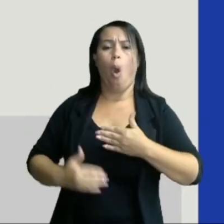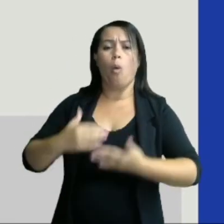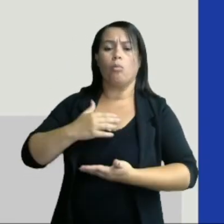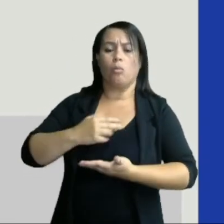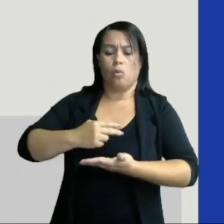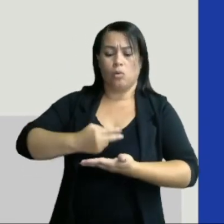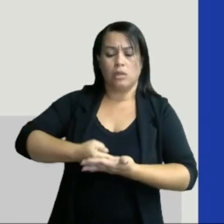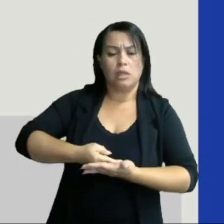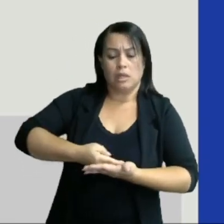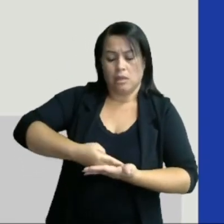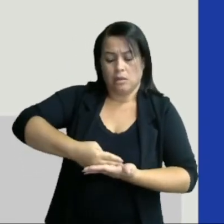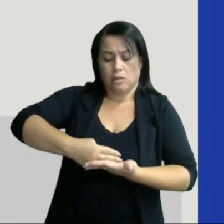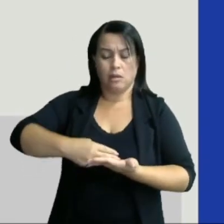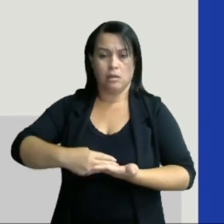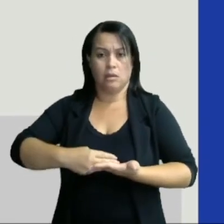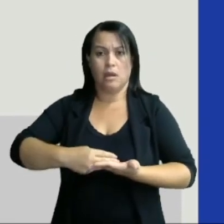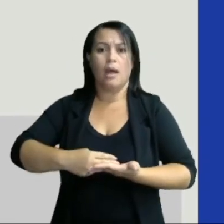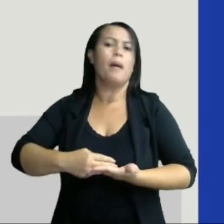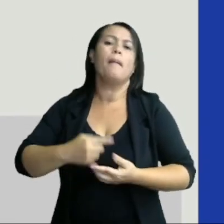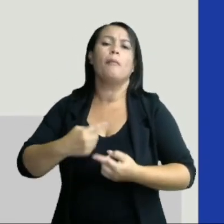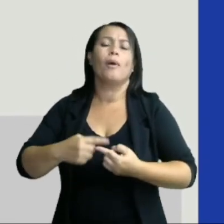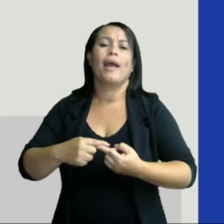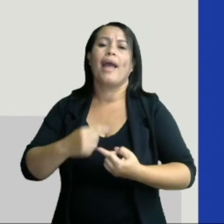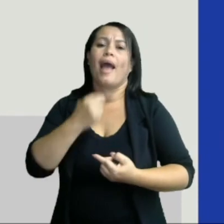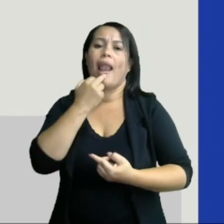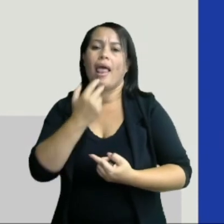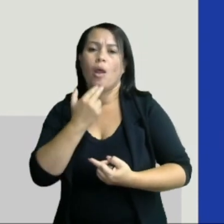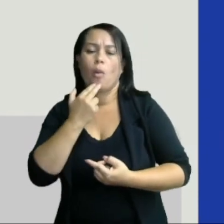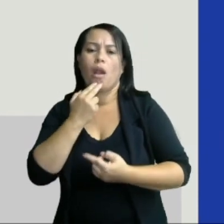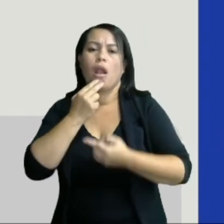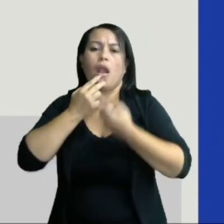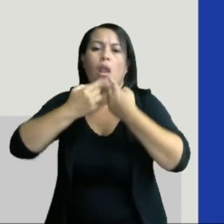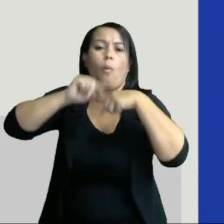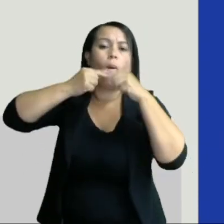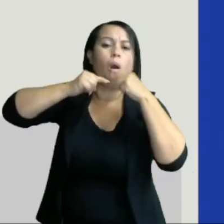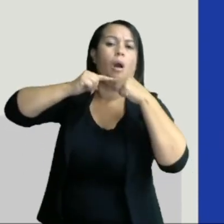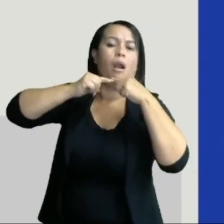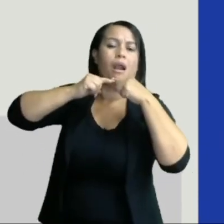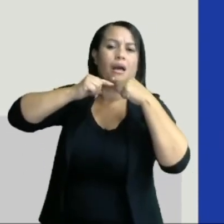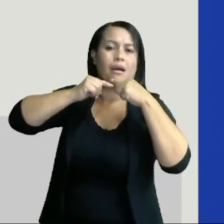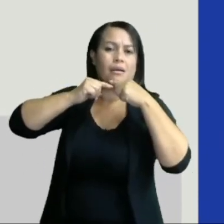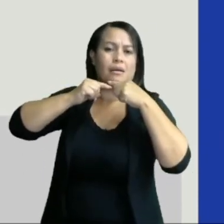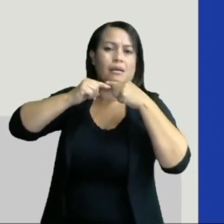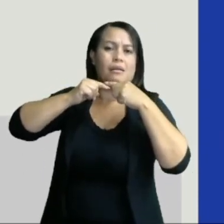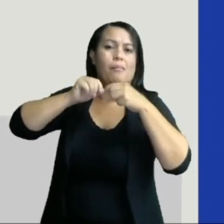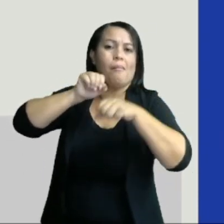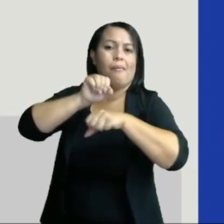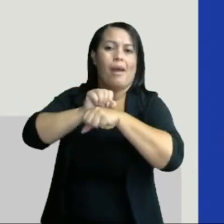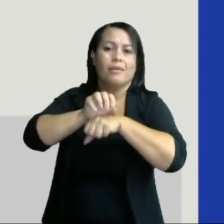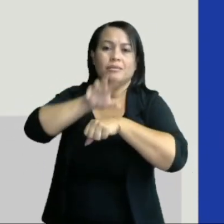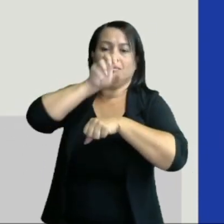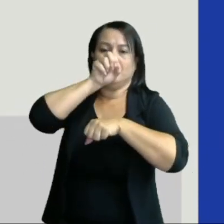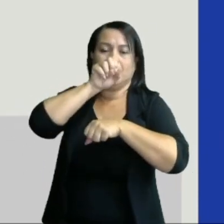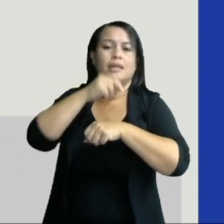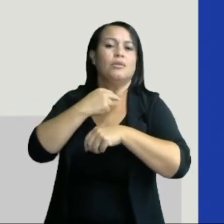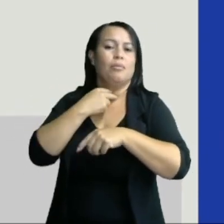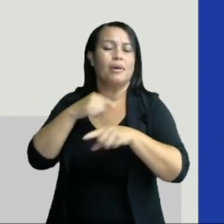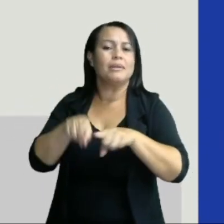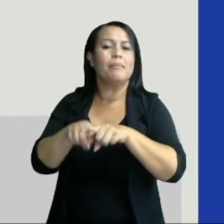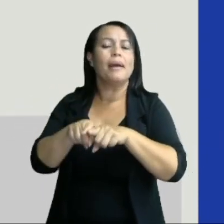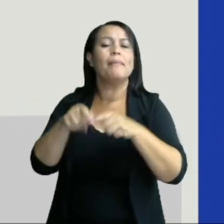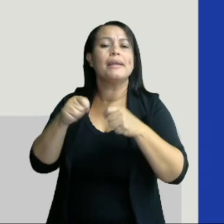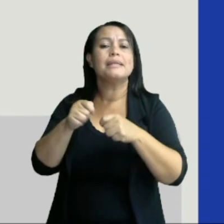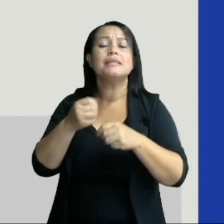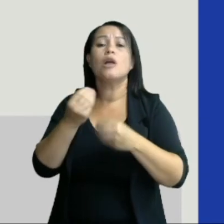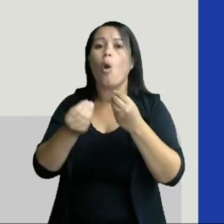ou a língua bloquear a passagem do ar na sua glote. Deve-se